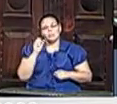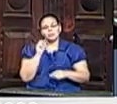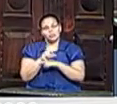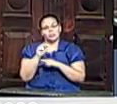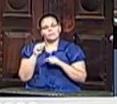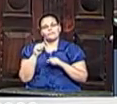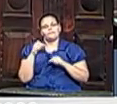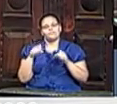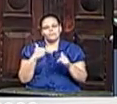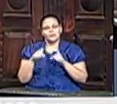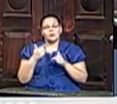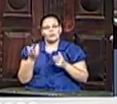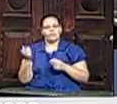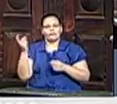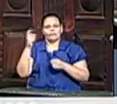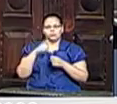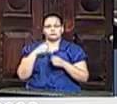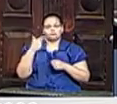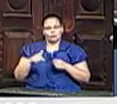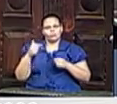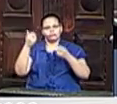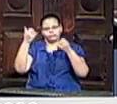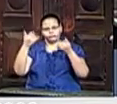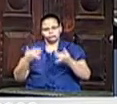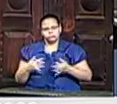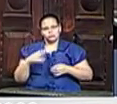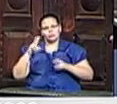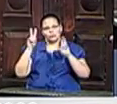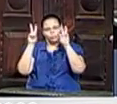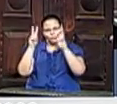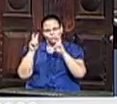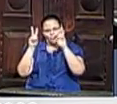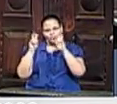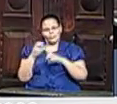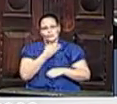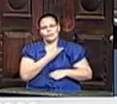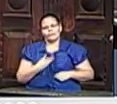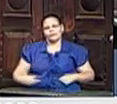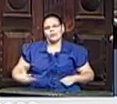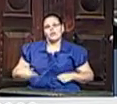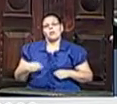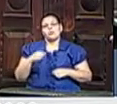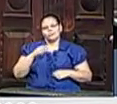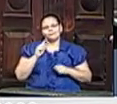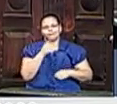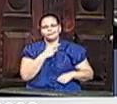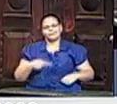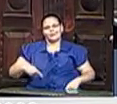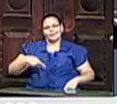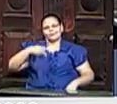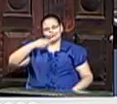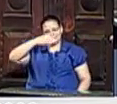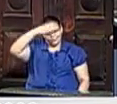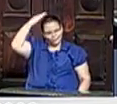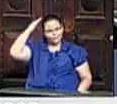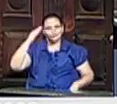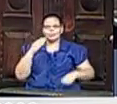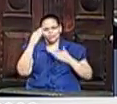Quero voltar a esse tema, mas não me surpreende que o governo do usurpador Michel Temer tenha esse tipo de proposta para o ensino médio brasileiro. Obrigado.